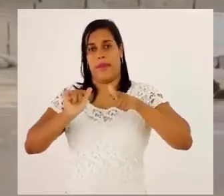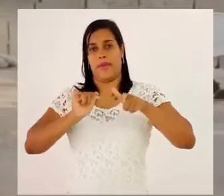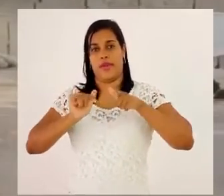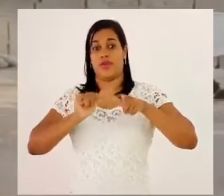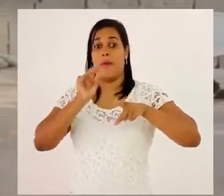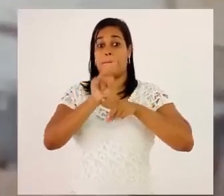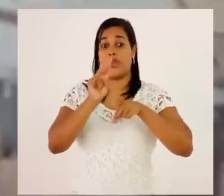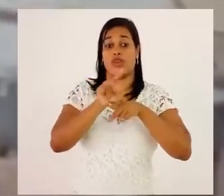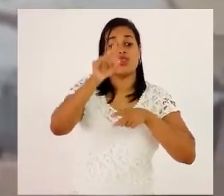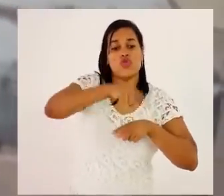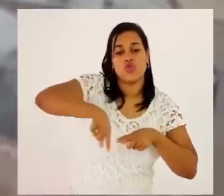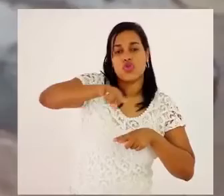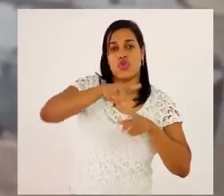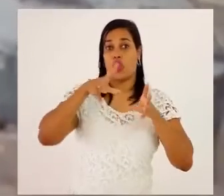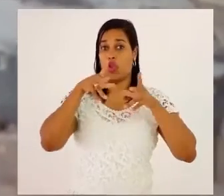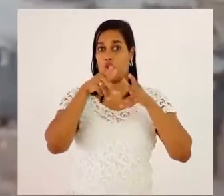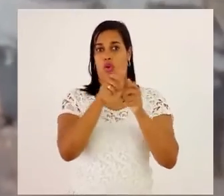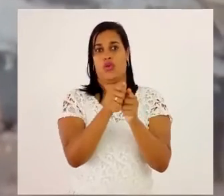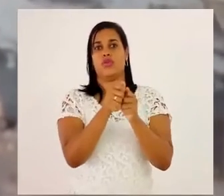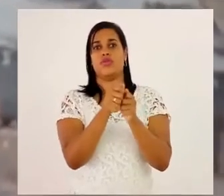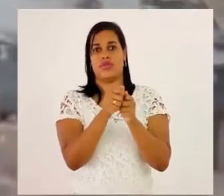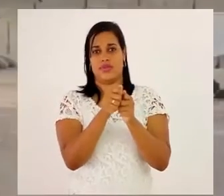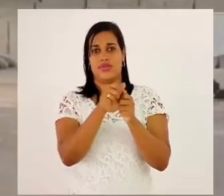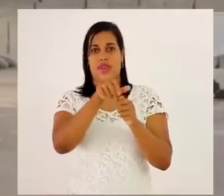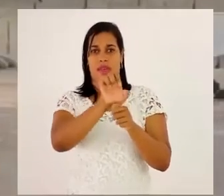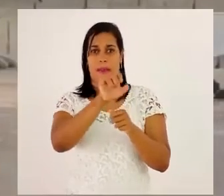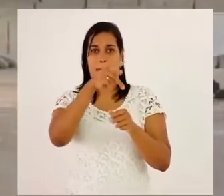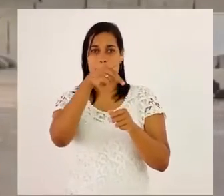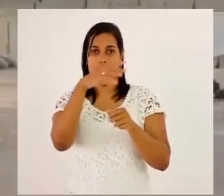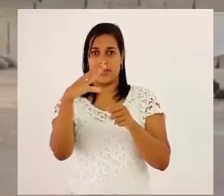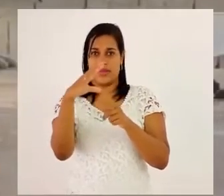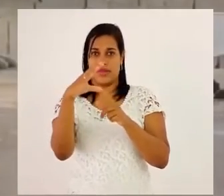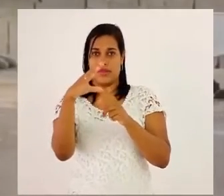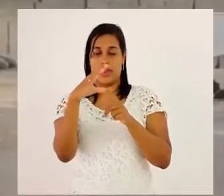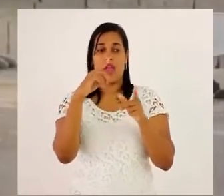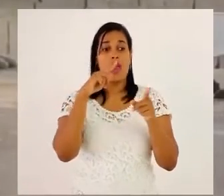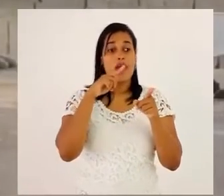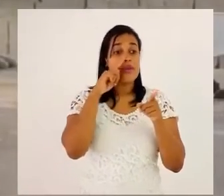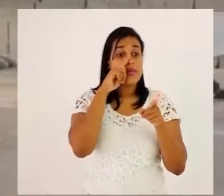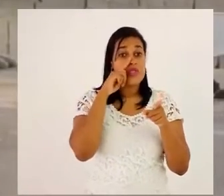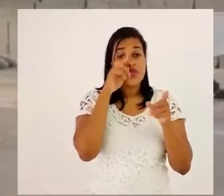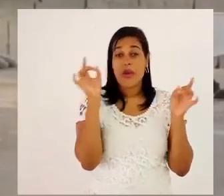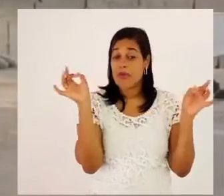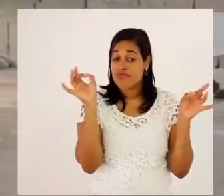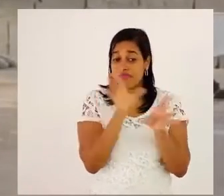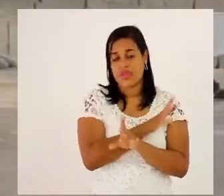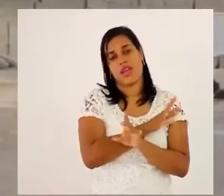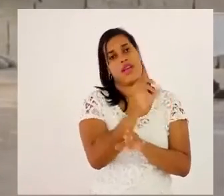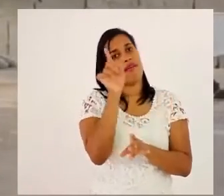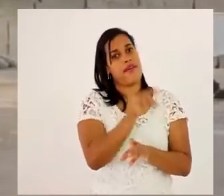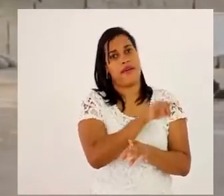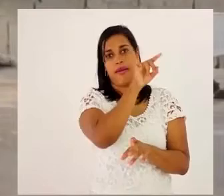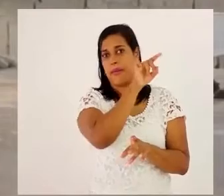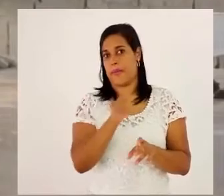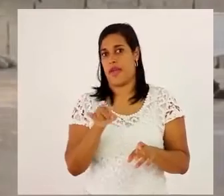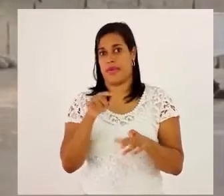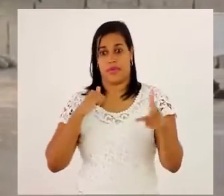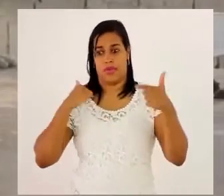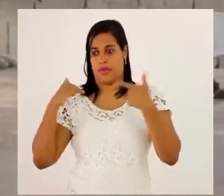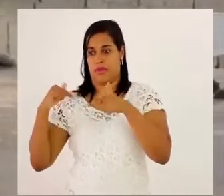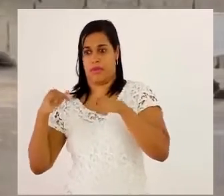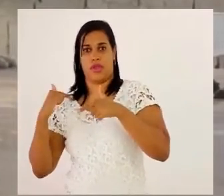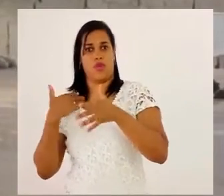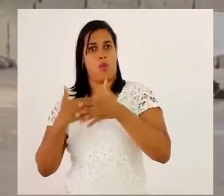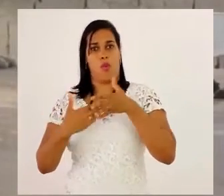coifa de proteção, por exemplo, é um EPC. O que é o EPC? O EPC é eliminar o risco na fonte ou na trajetória. Não precisa do trabalhador.